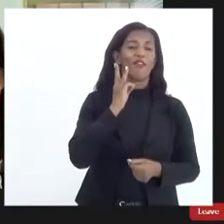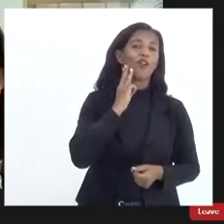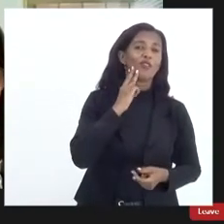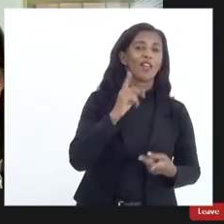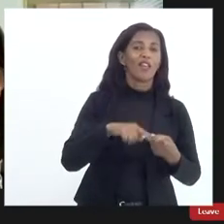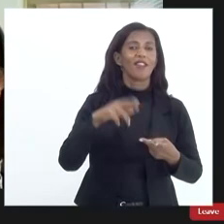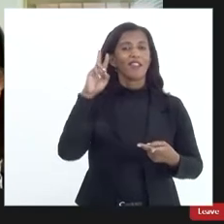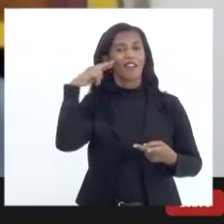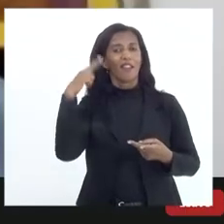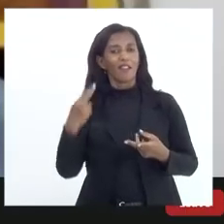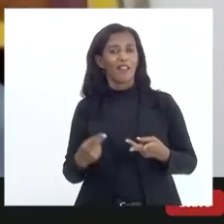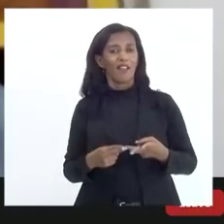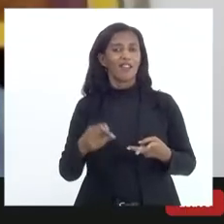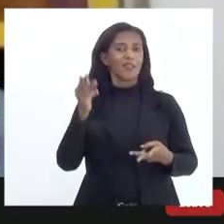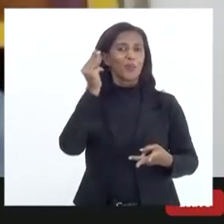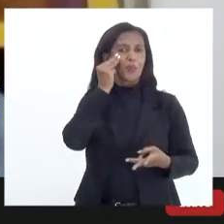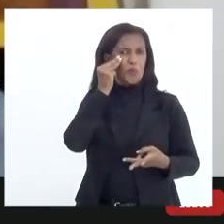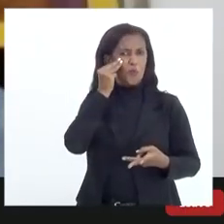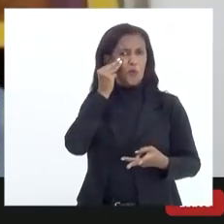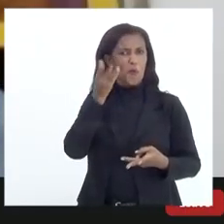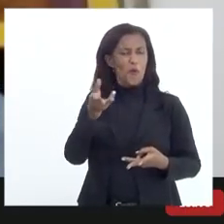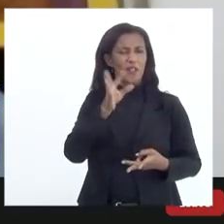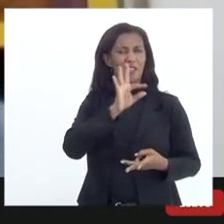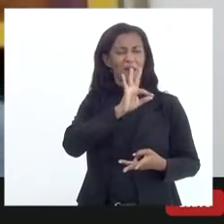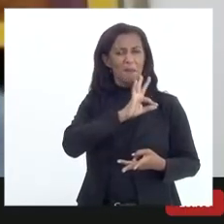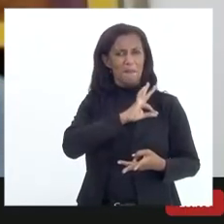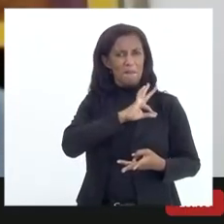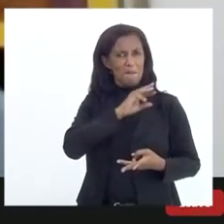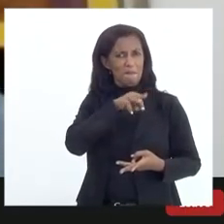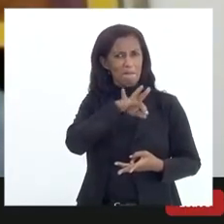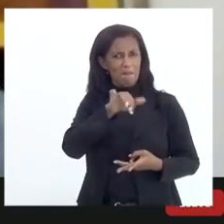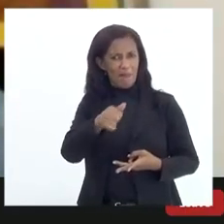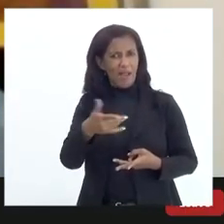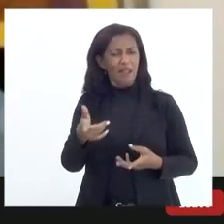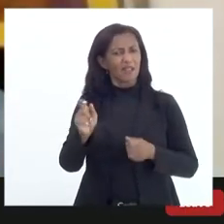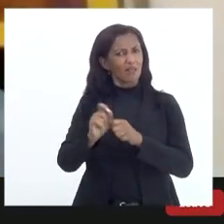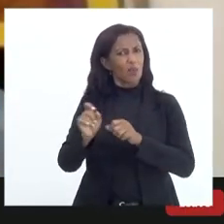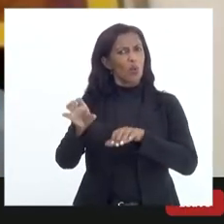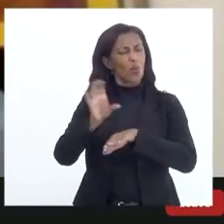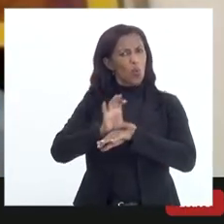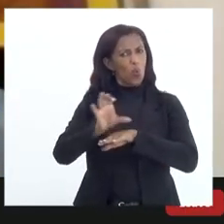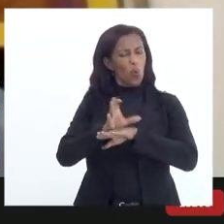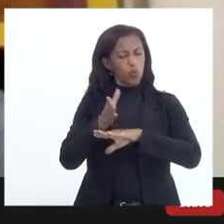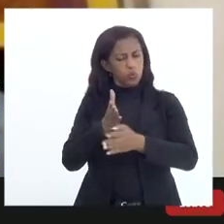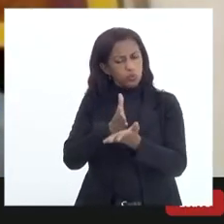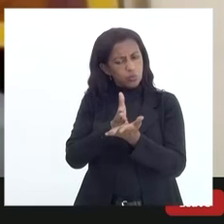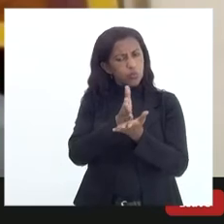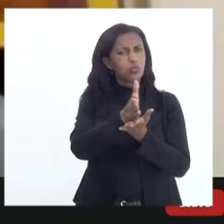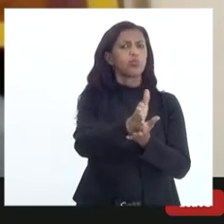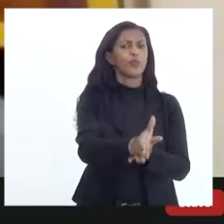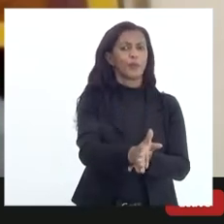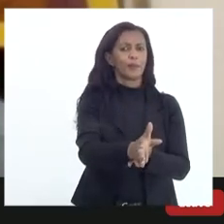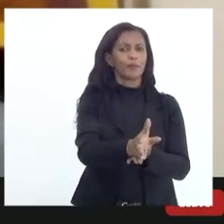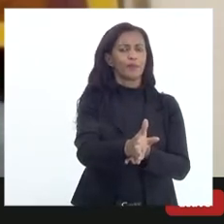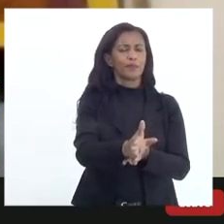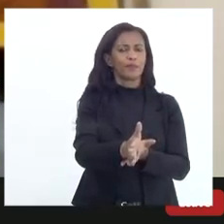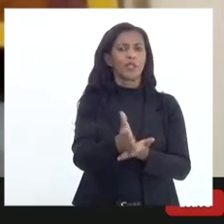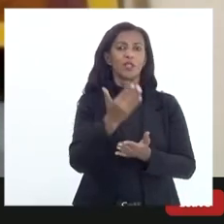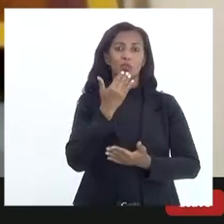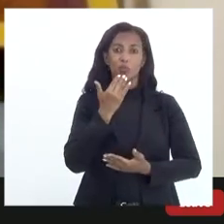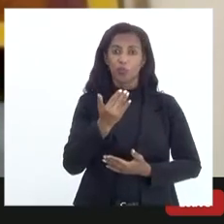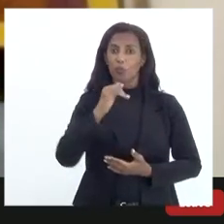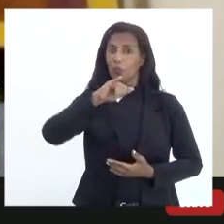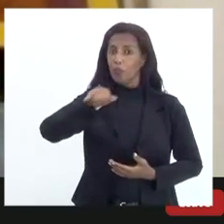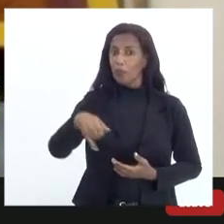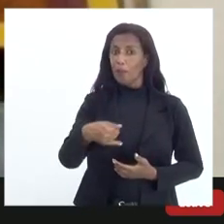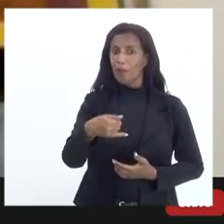a Renata, são pessoas da academia também, né, como a Marta e tal, né, tem cursos nessa direção. Okay? Então, acho que a gente podia aproveitar esse